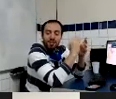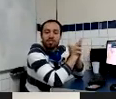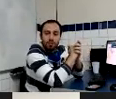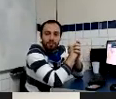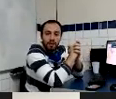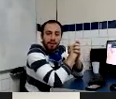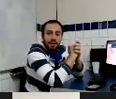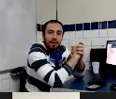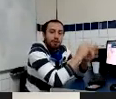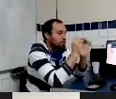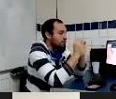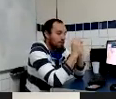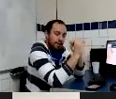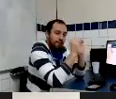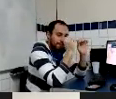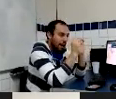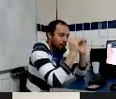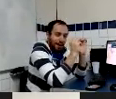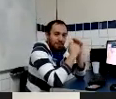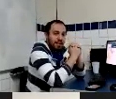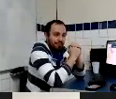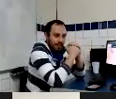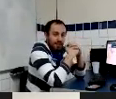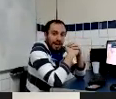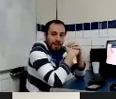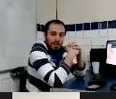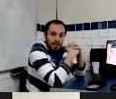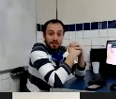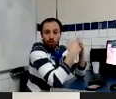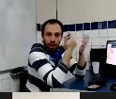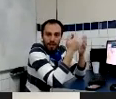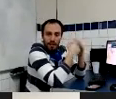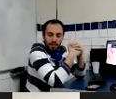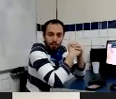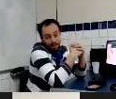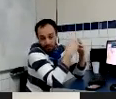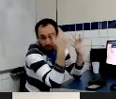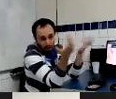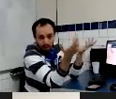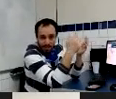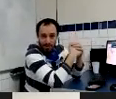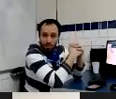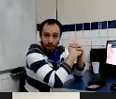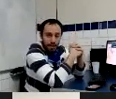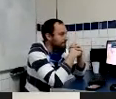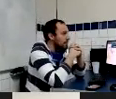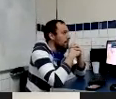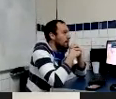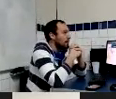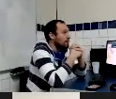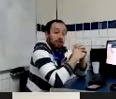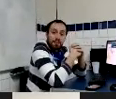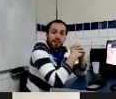cidade cheia de rio. Então, se você dá uma olhadinha em cidades históricas, por exemplo, São Paulo é uma cidade histórica,